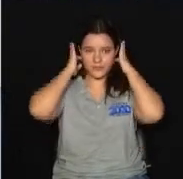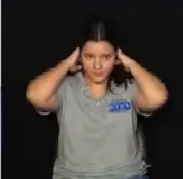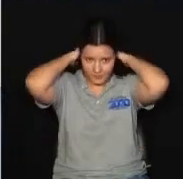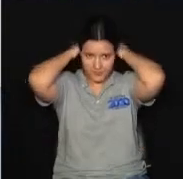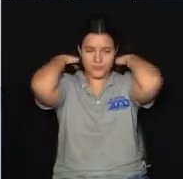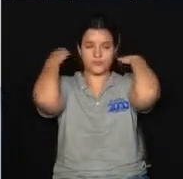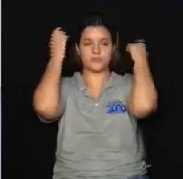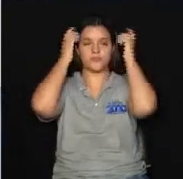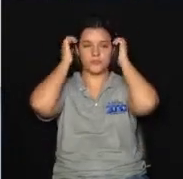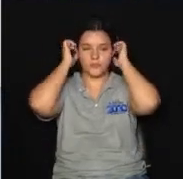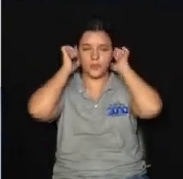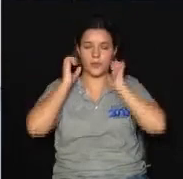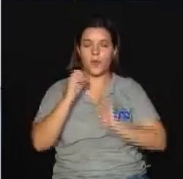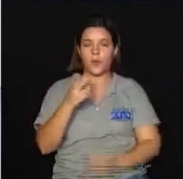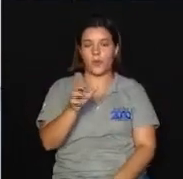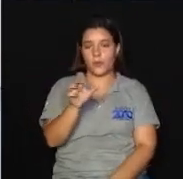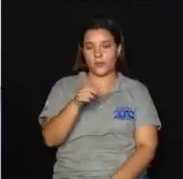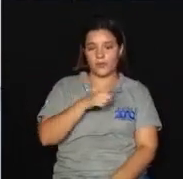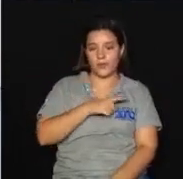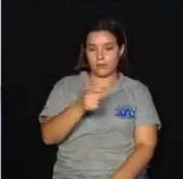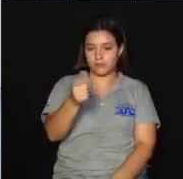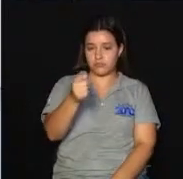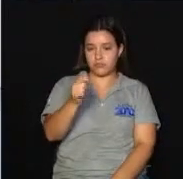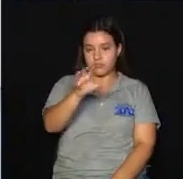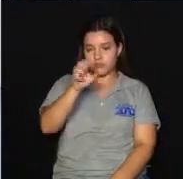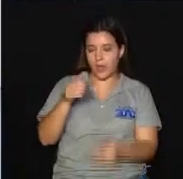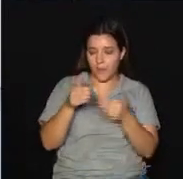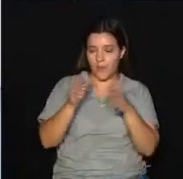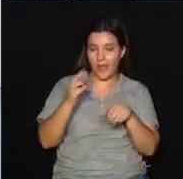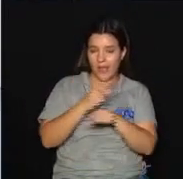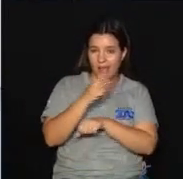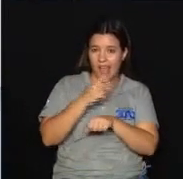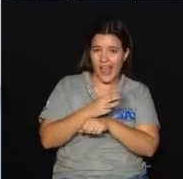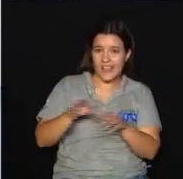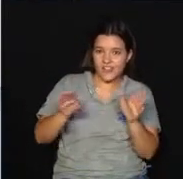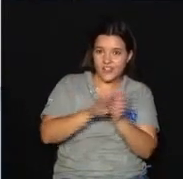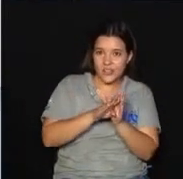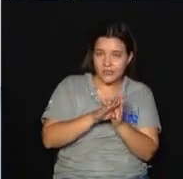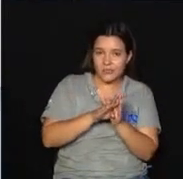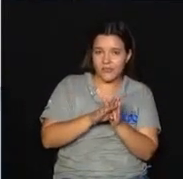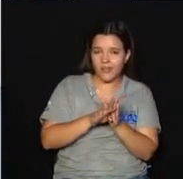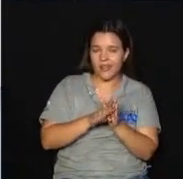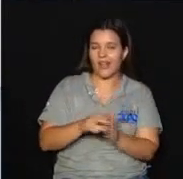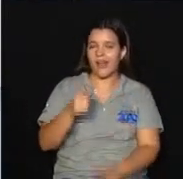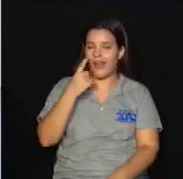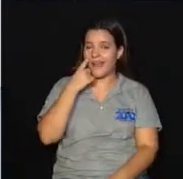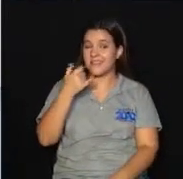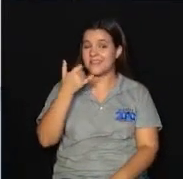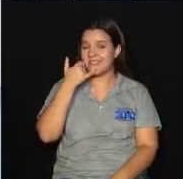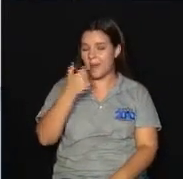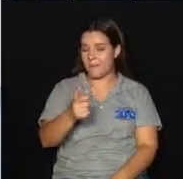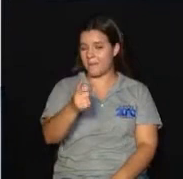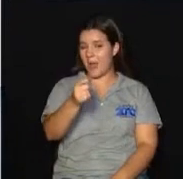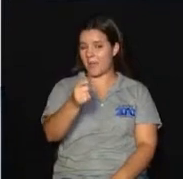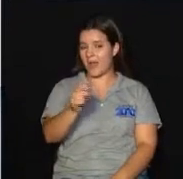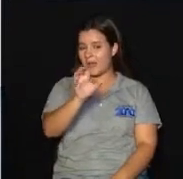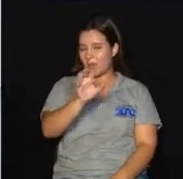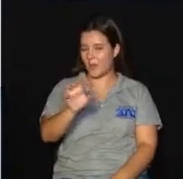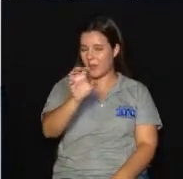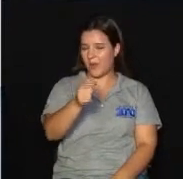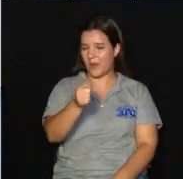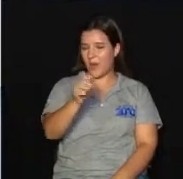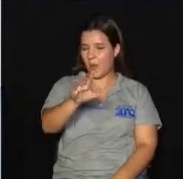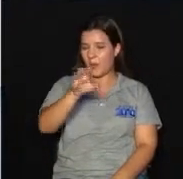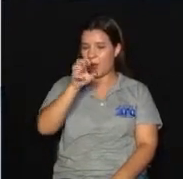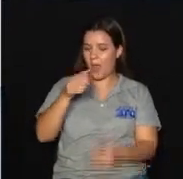978293776, ou pelo QR Code. Está chegando agora, não escutou a programação? Abre a câmera do seu celular, mira nesse QR Code, ó,